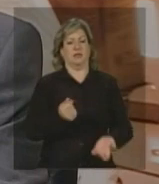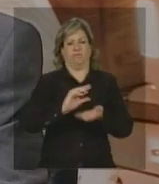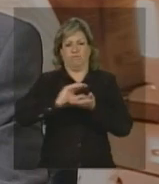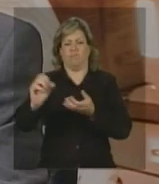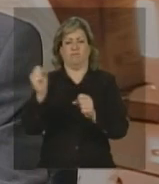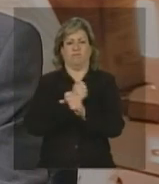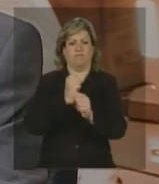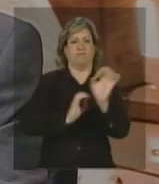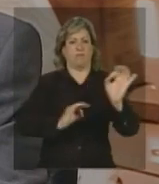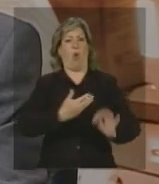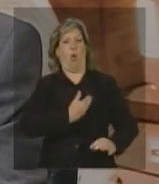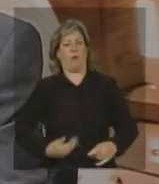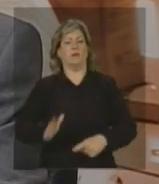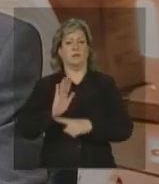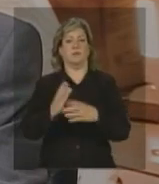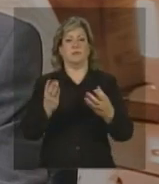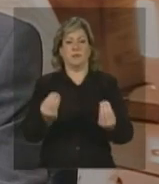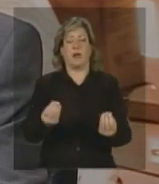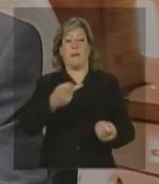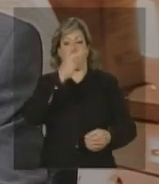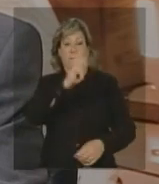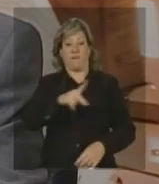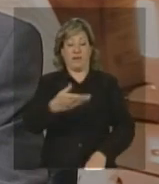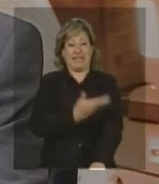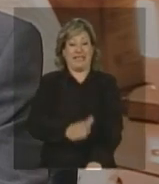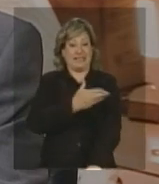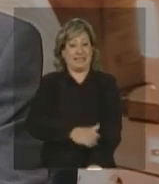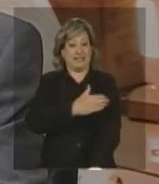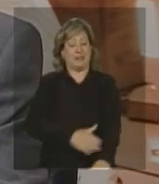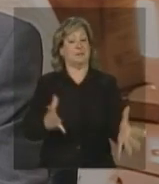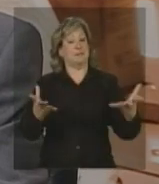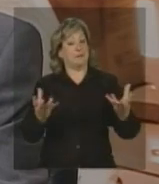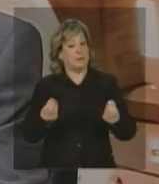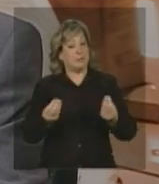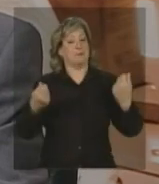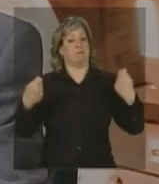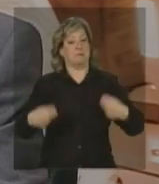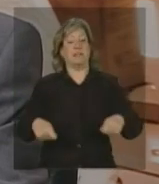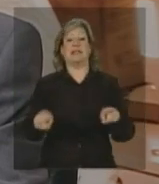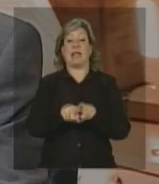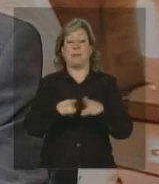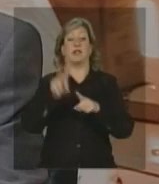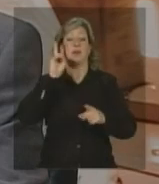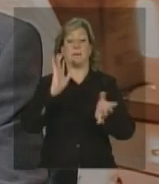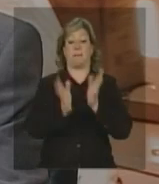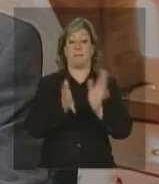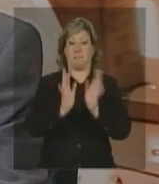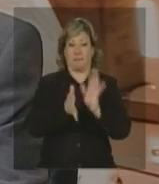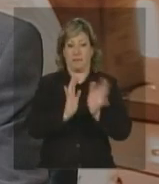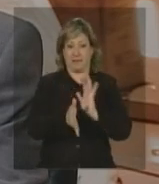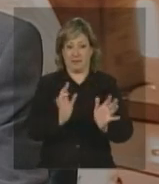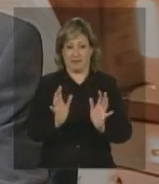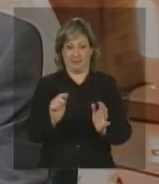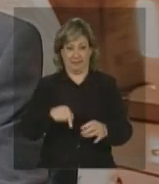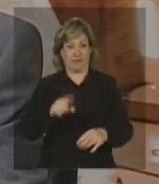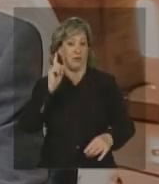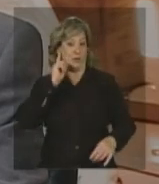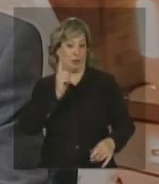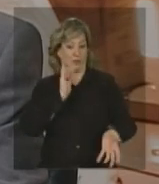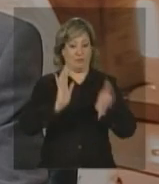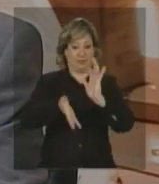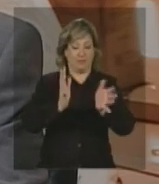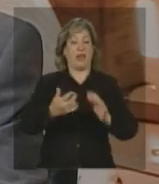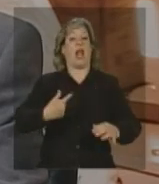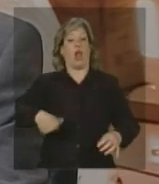bastante em qualificação, capacitação de professores. No que se refere à língua brasileira de sinais, por exemplo, nós vamos